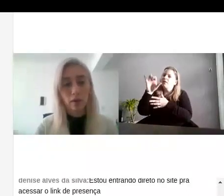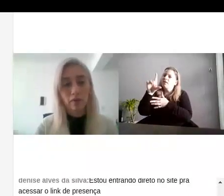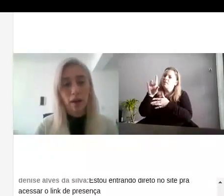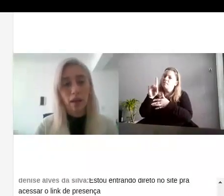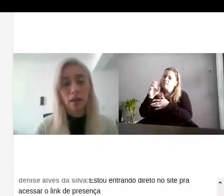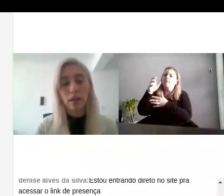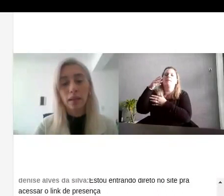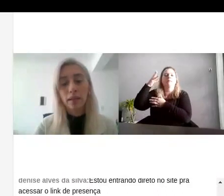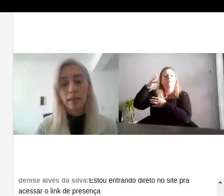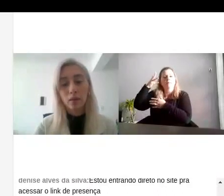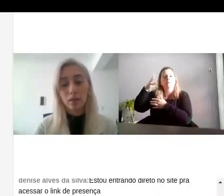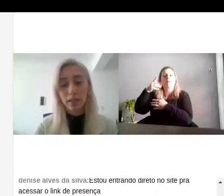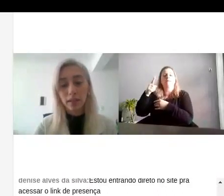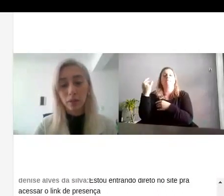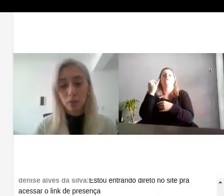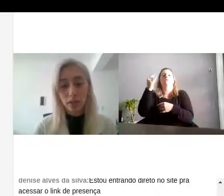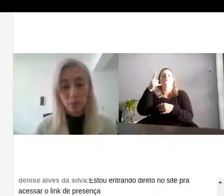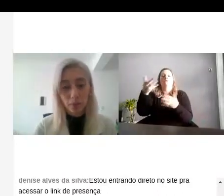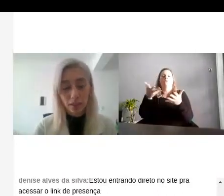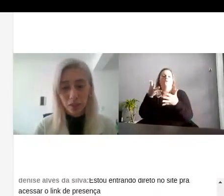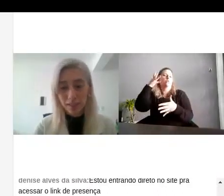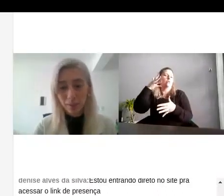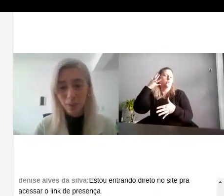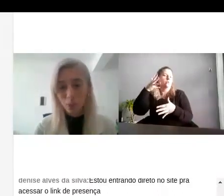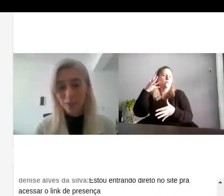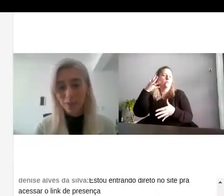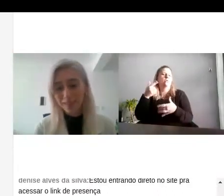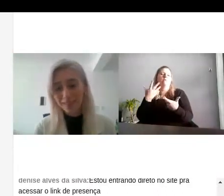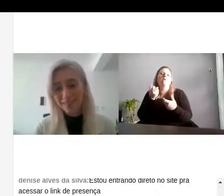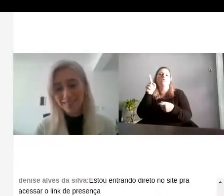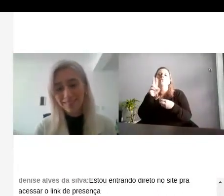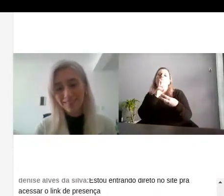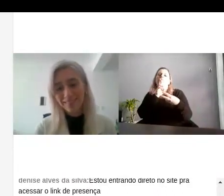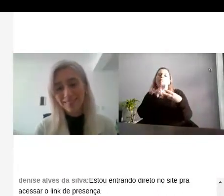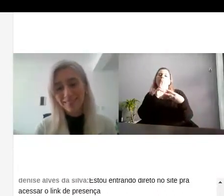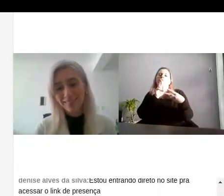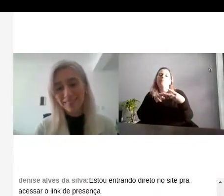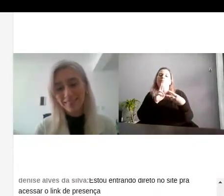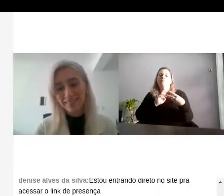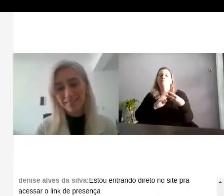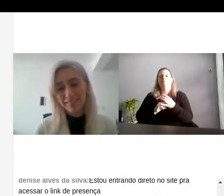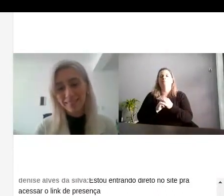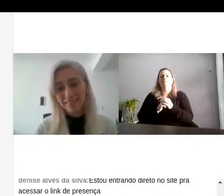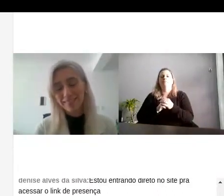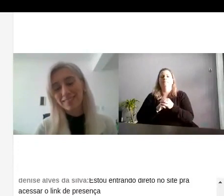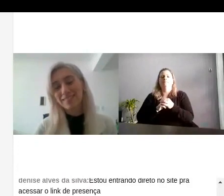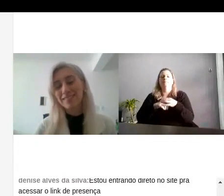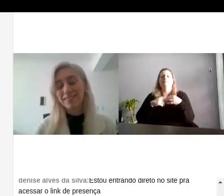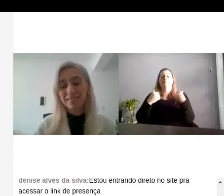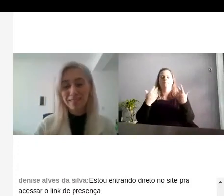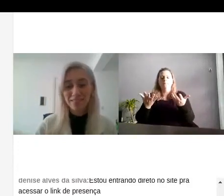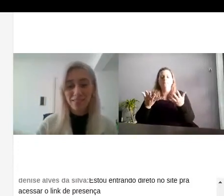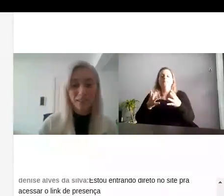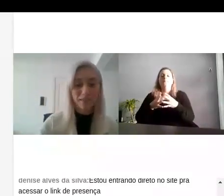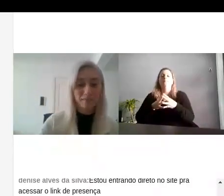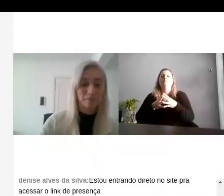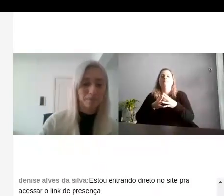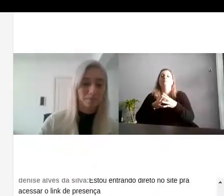tua fala, e gostaria então que tu respondeste essas perguntas. Bom, eu reputo elogios